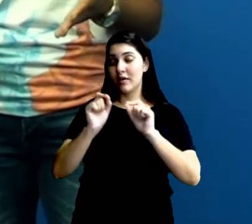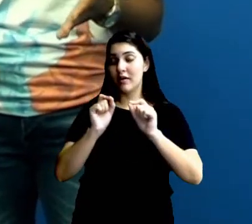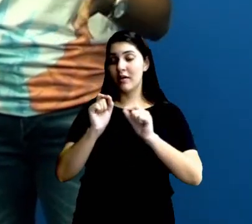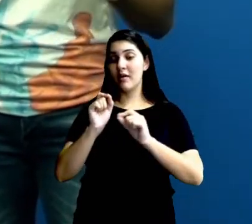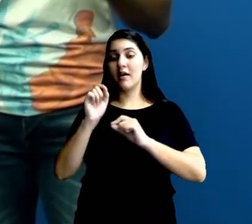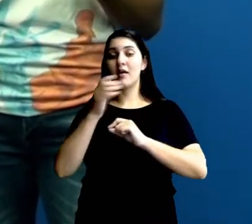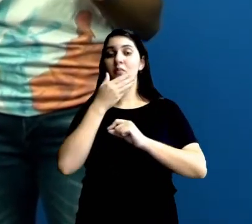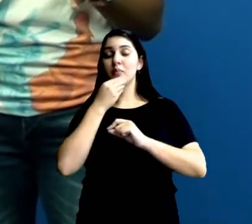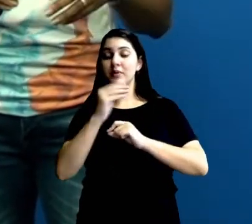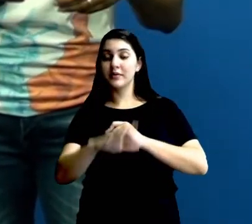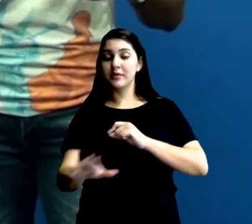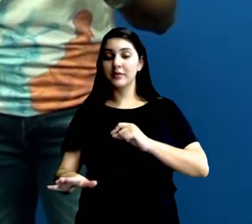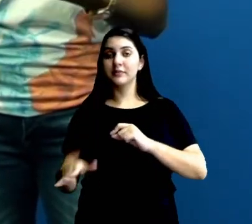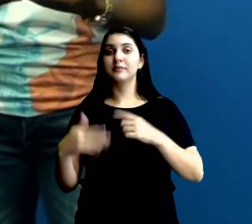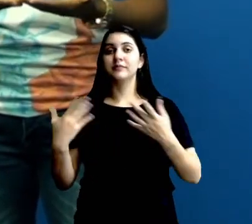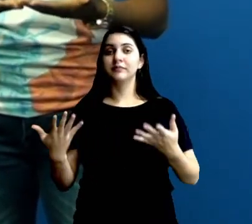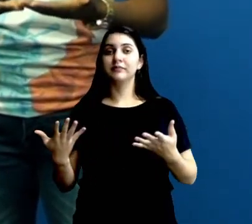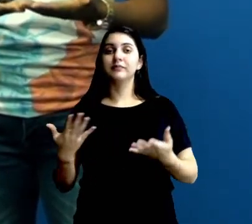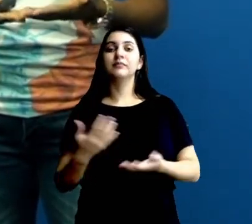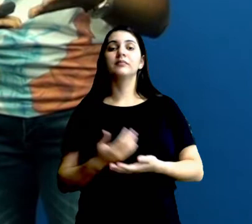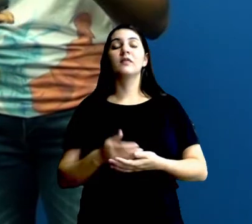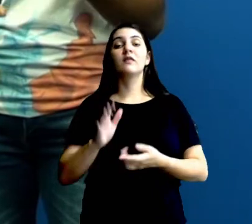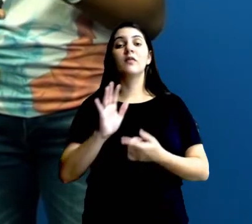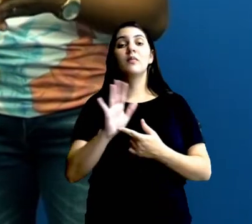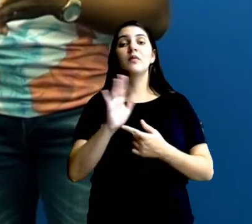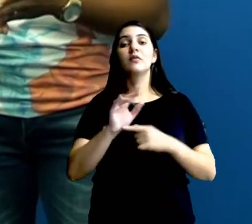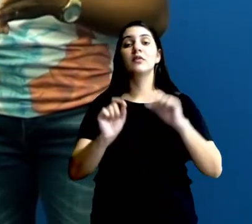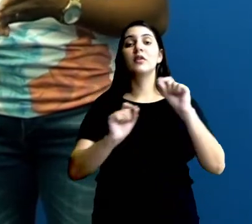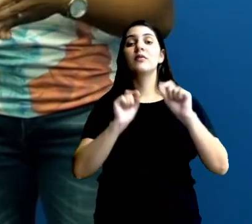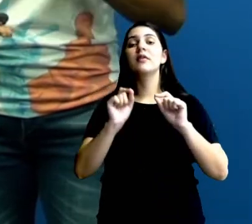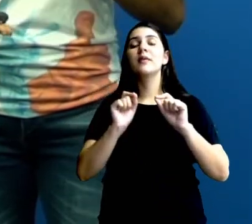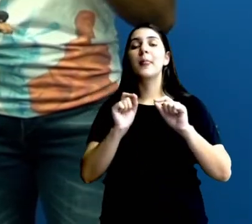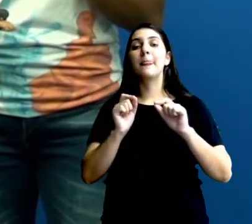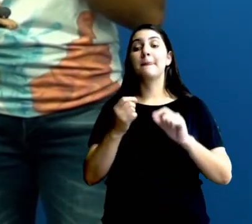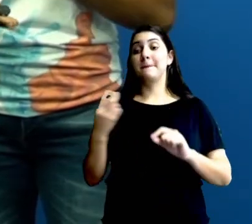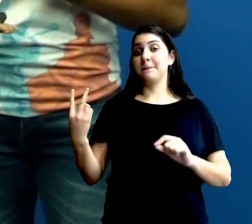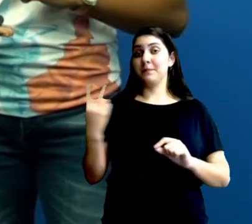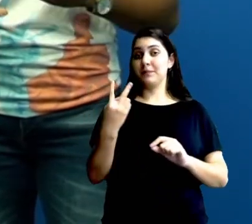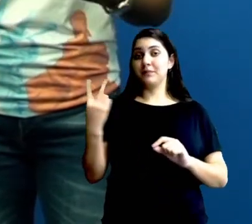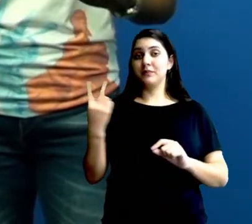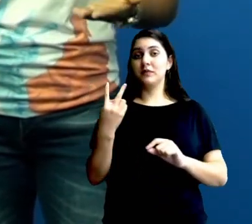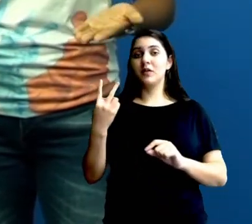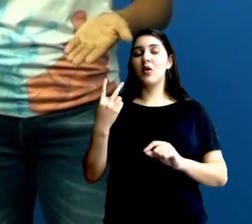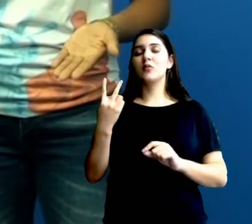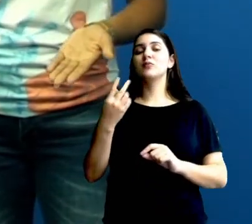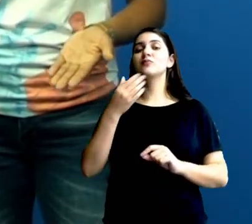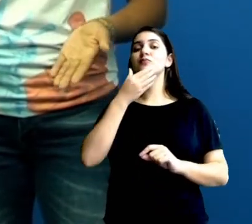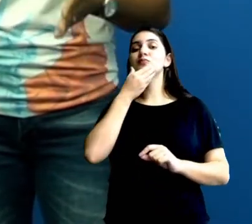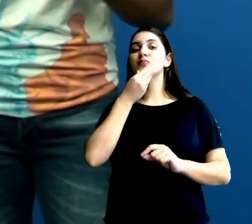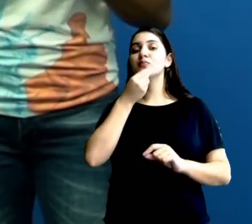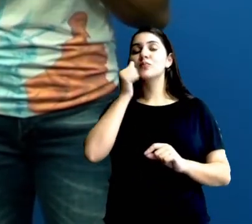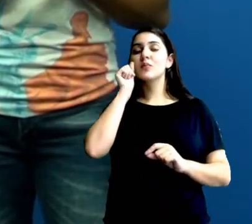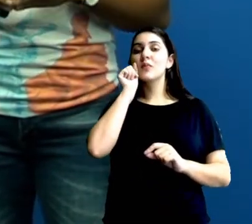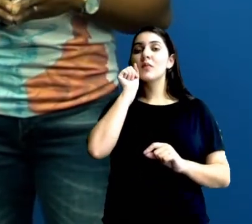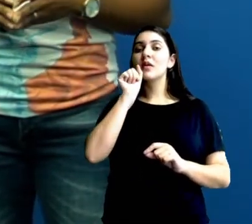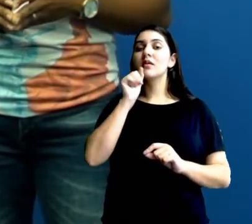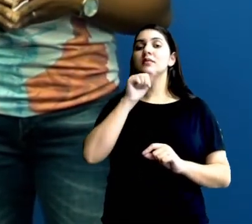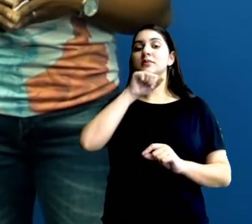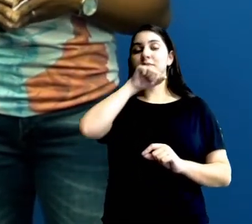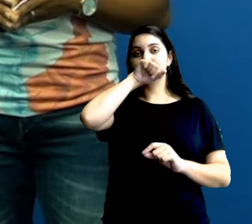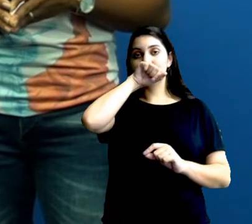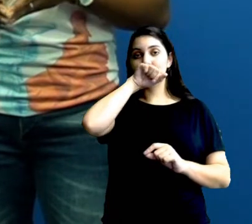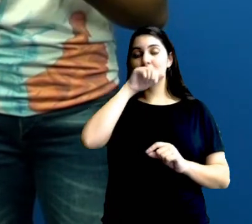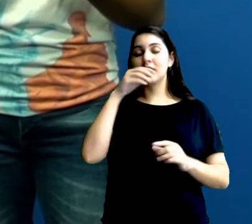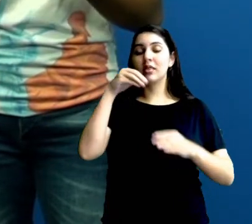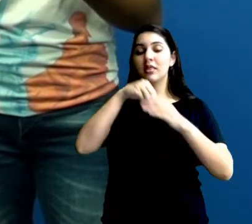de Peter. Então, vou colocar aí qual é o parentesco. Os 2, Paul e Pat, são o que